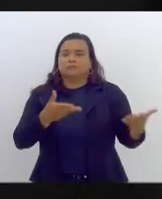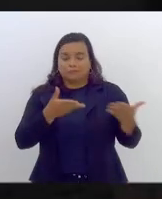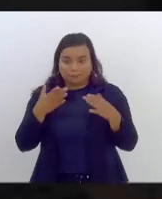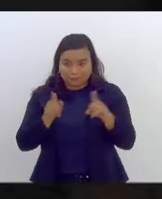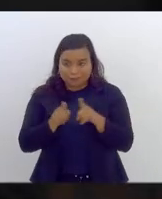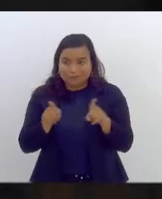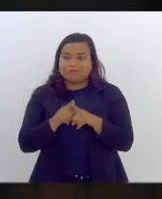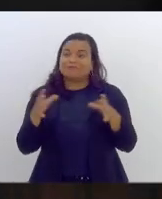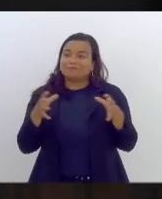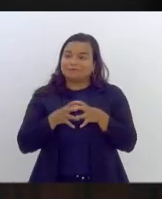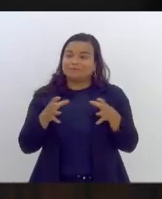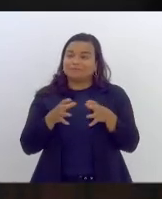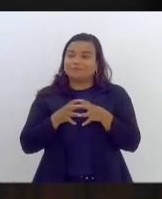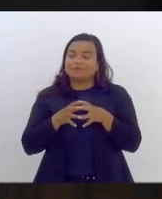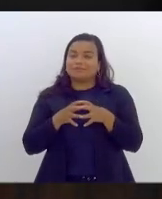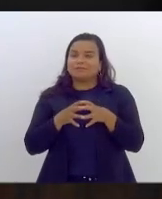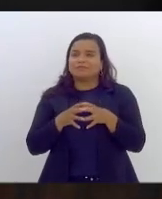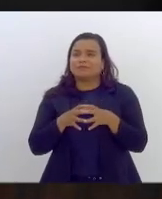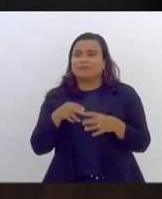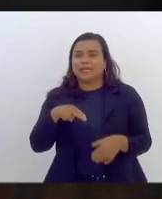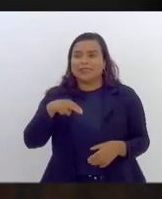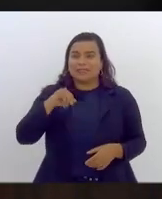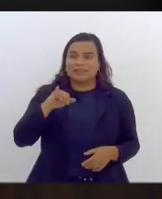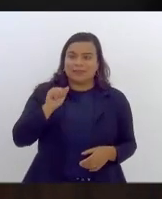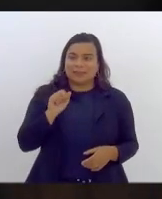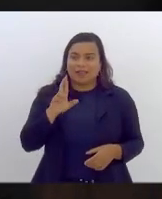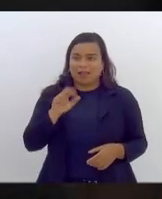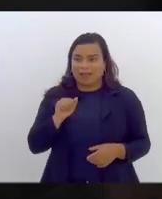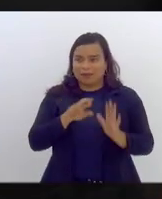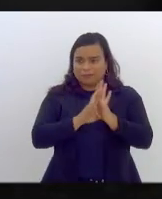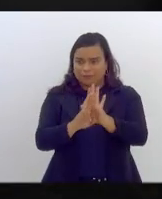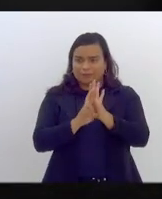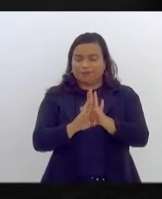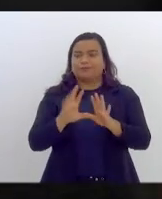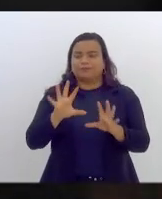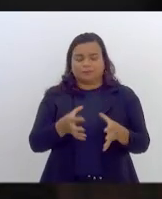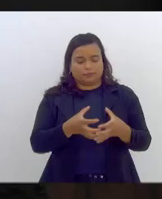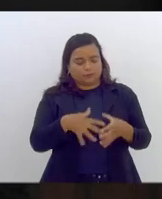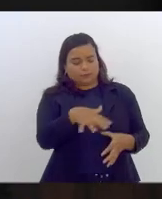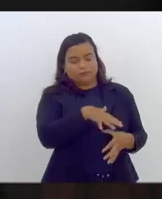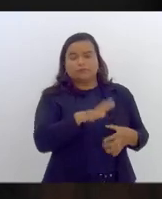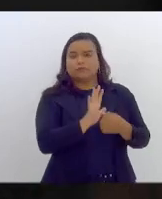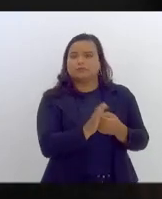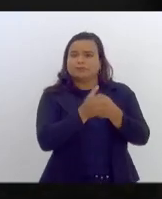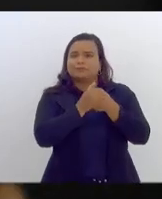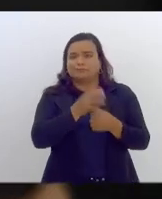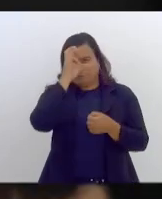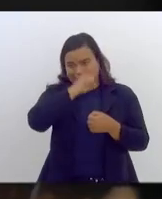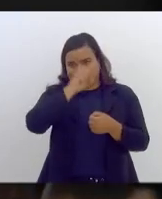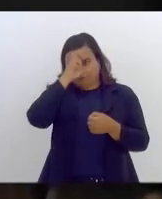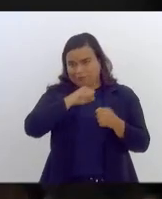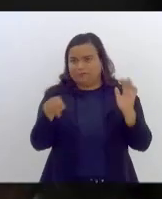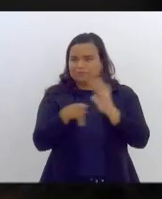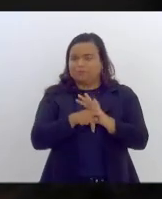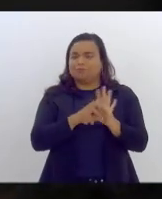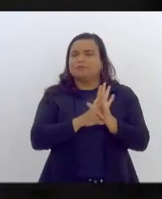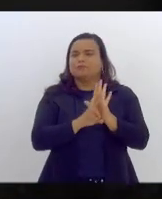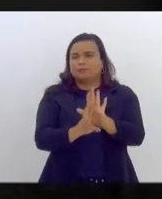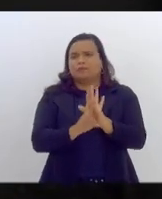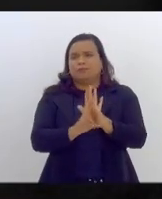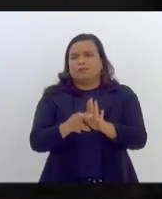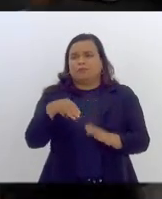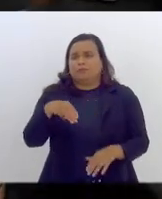agora a Niara, espaço de acolhimento e aprendizagem, representado